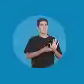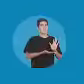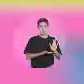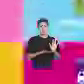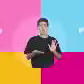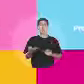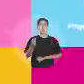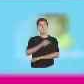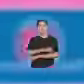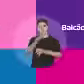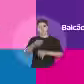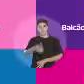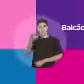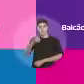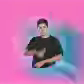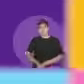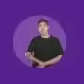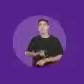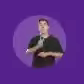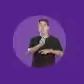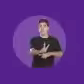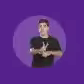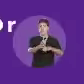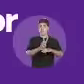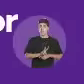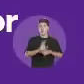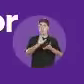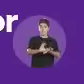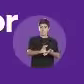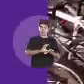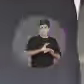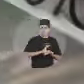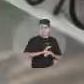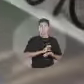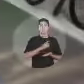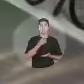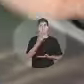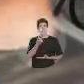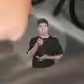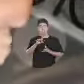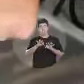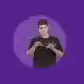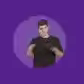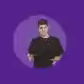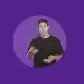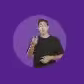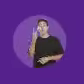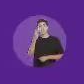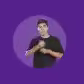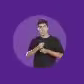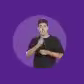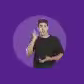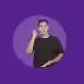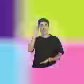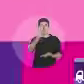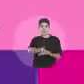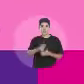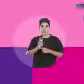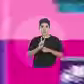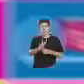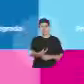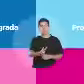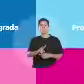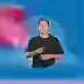Propostas para Mossoró dar certo novamente. Balcão do Empreendedor. Dinheiro na mão, sem burocracia e até 2 anos para